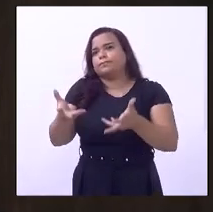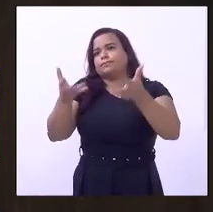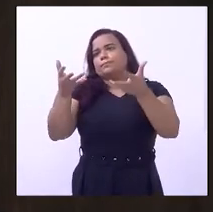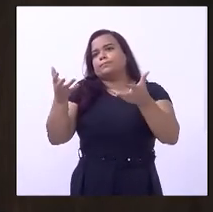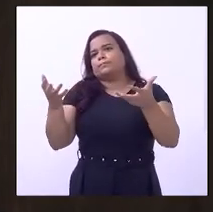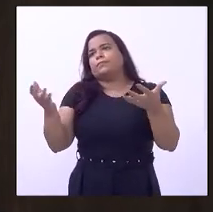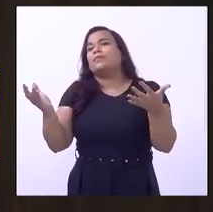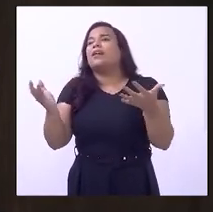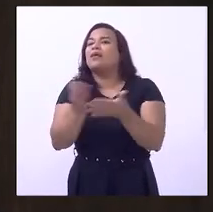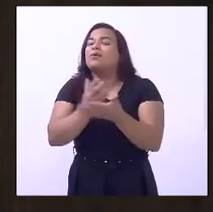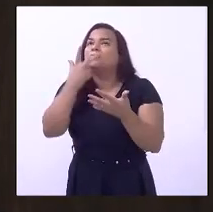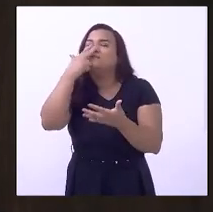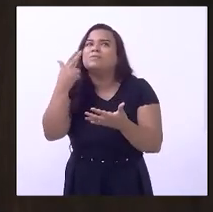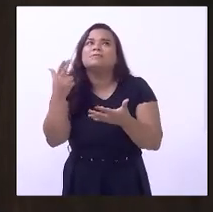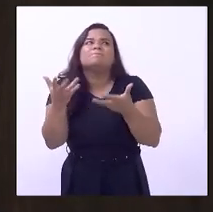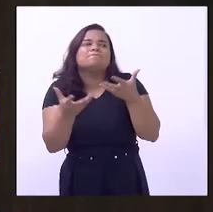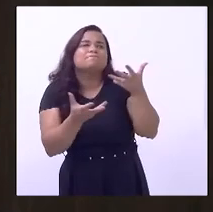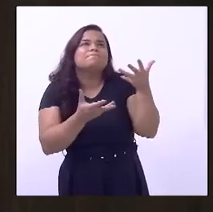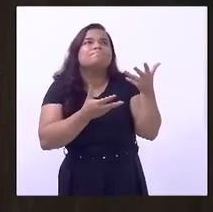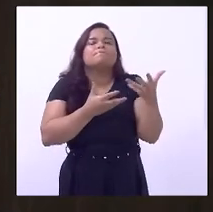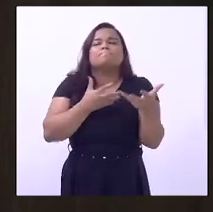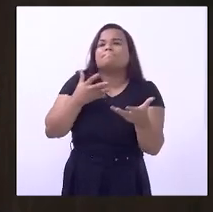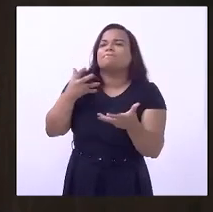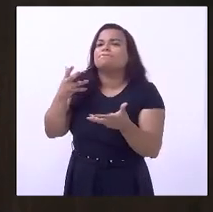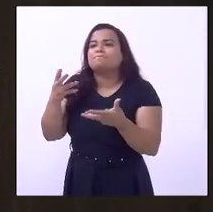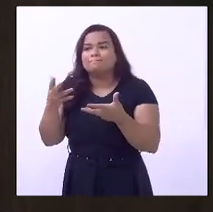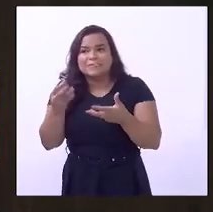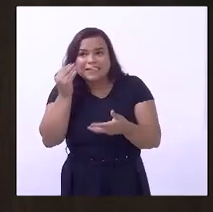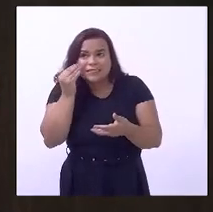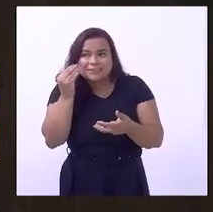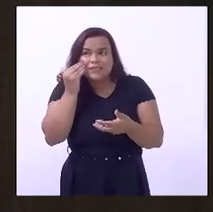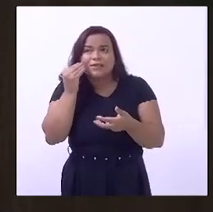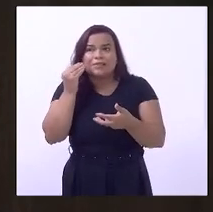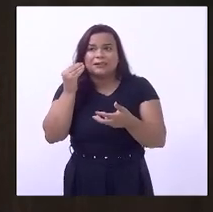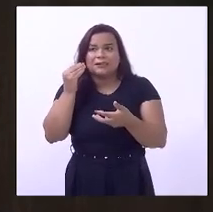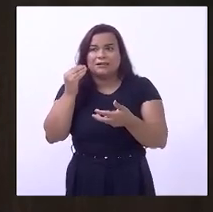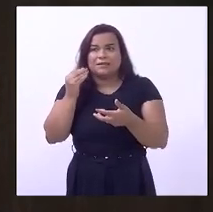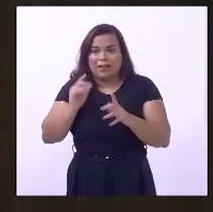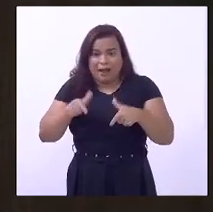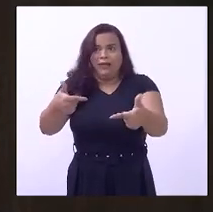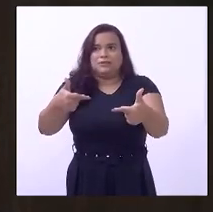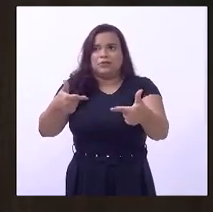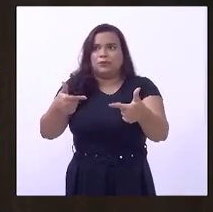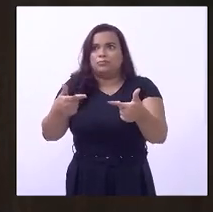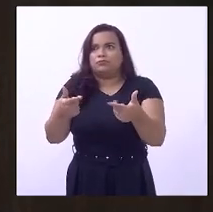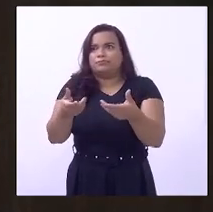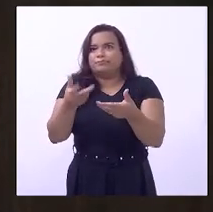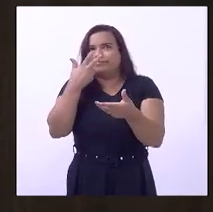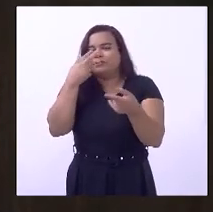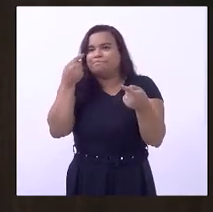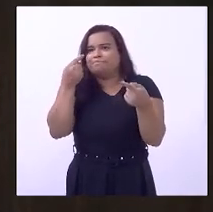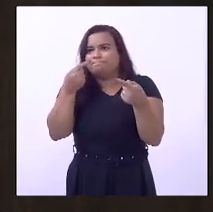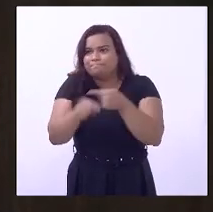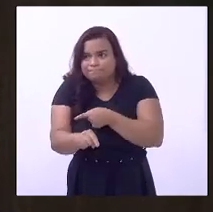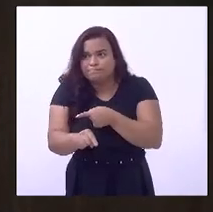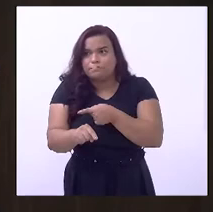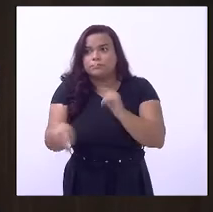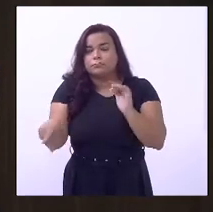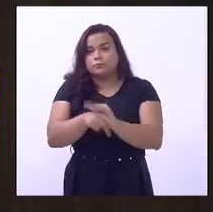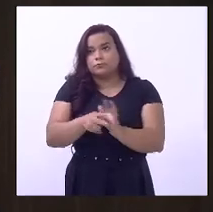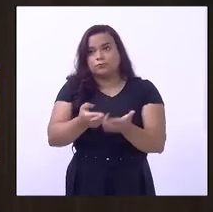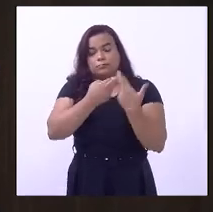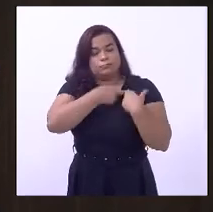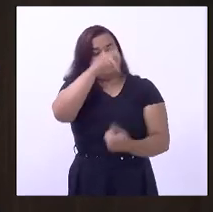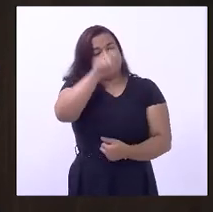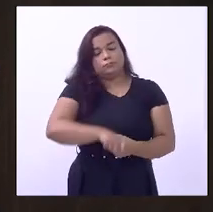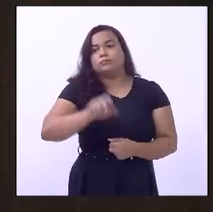eu acho que acaba tentando construir mecanismos que não são a cargo dos agentes,